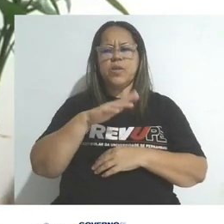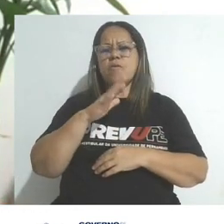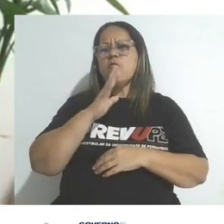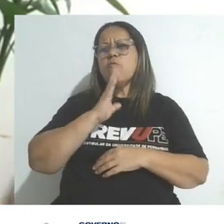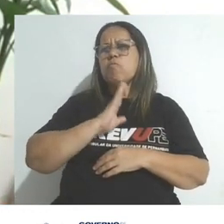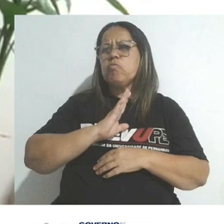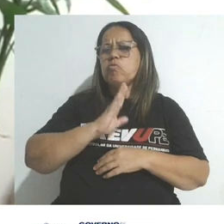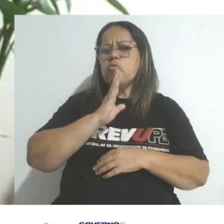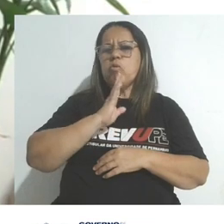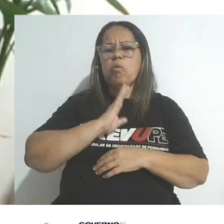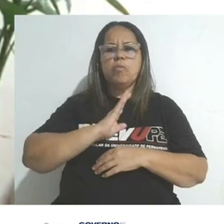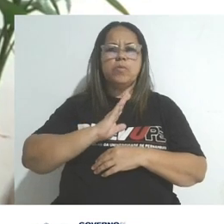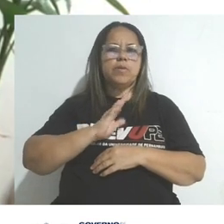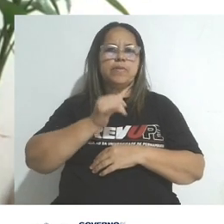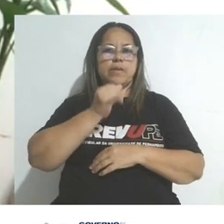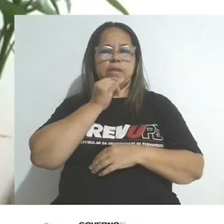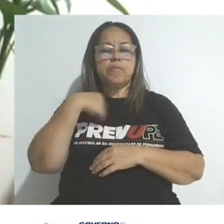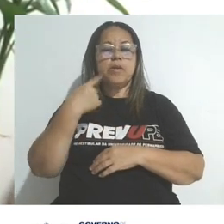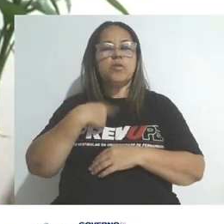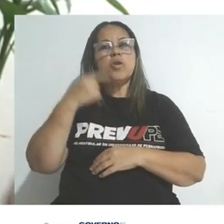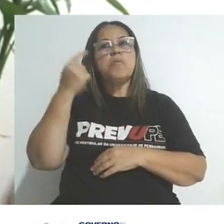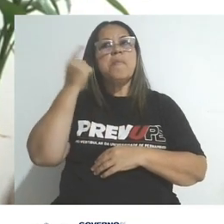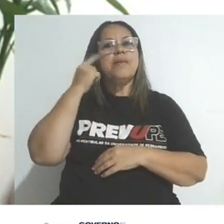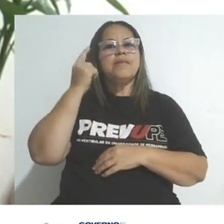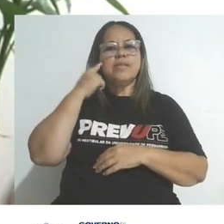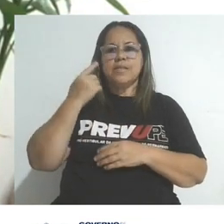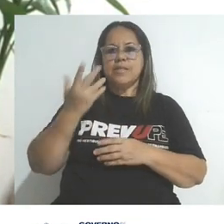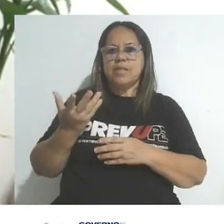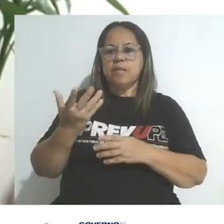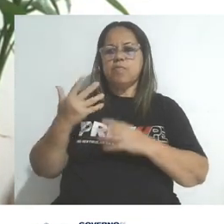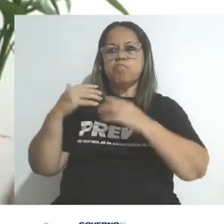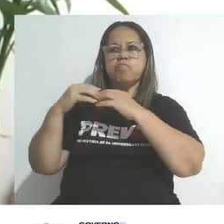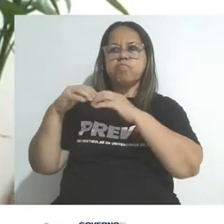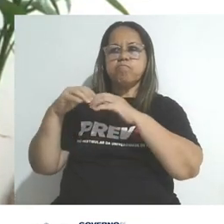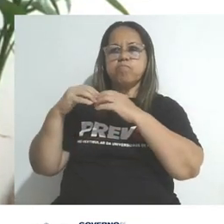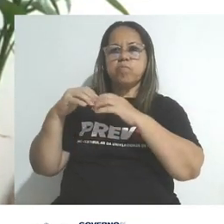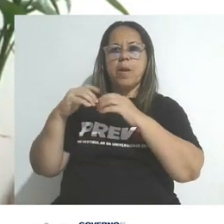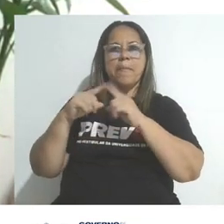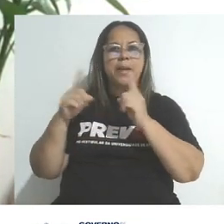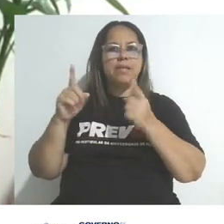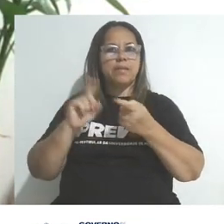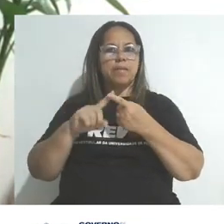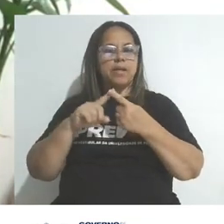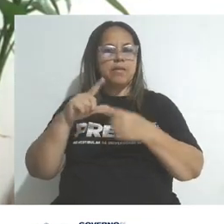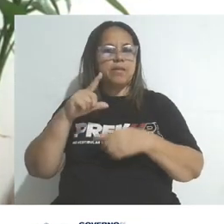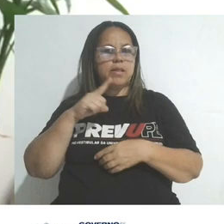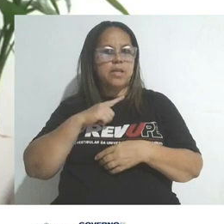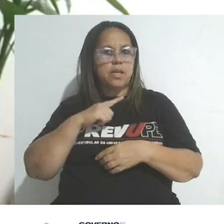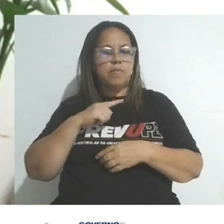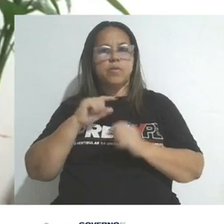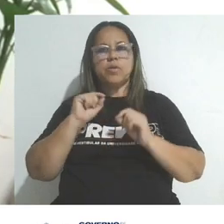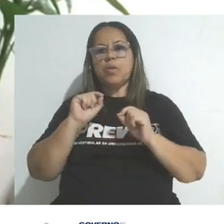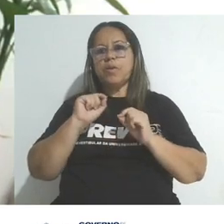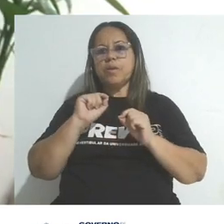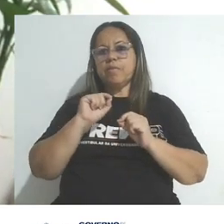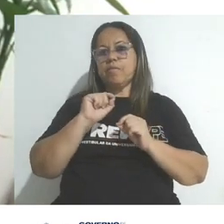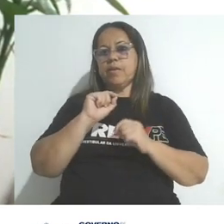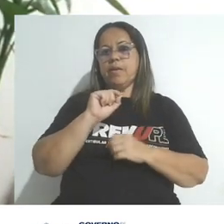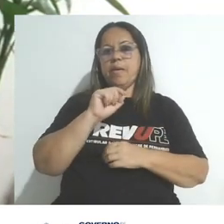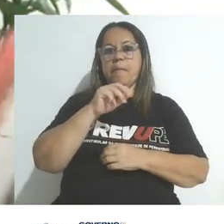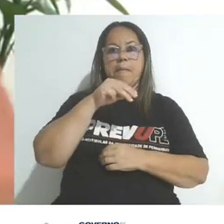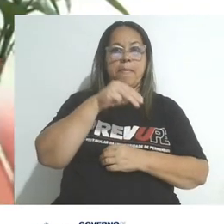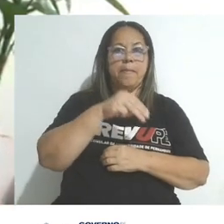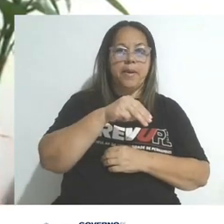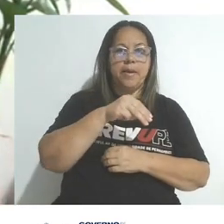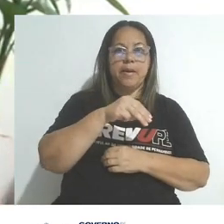comum esses exemplos para poder a gente pensarmos e refletirmos, né? Mas aí também temos as unidades de medidas, né?